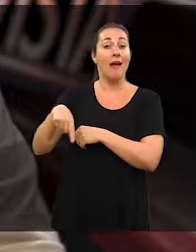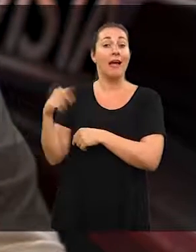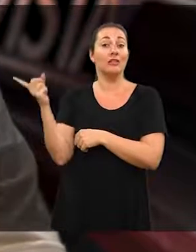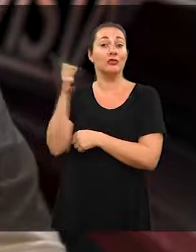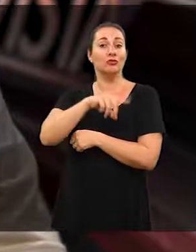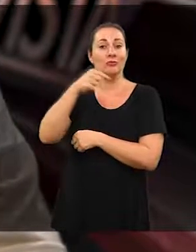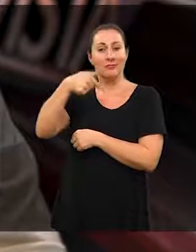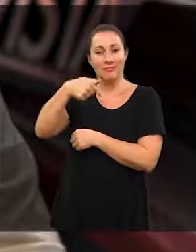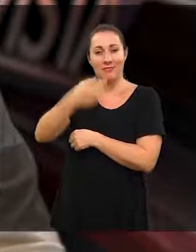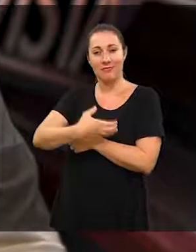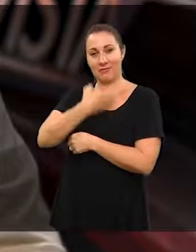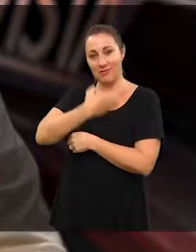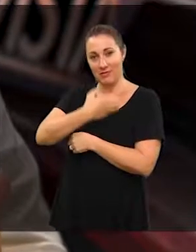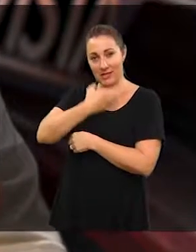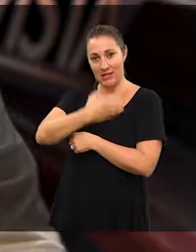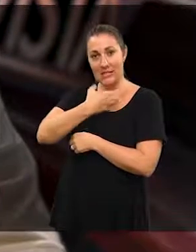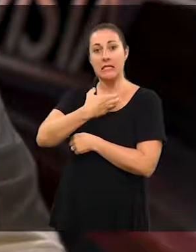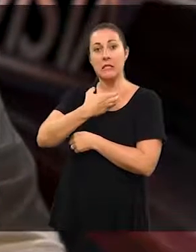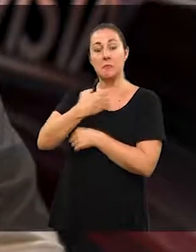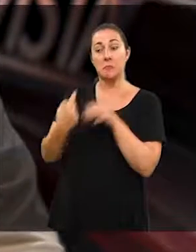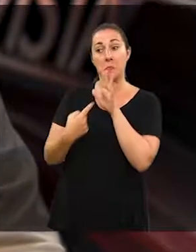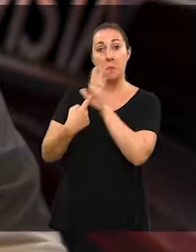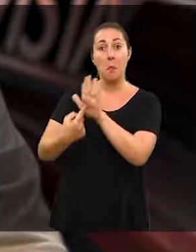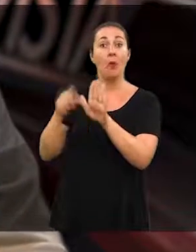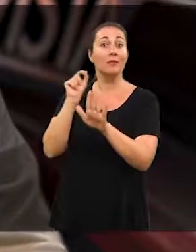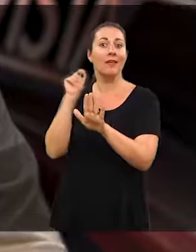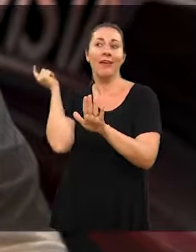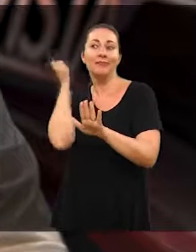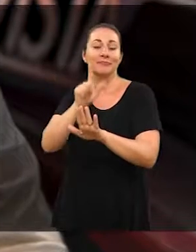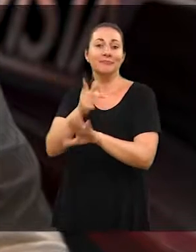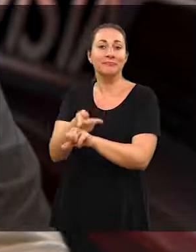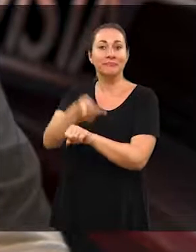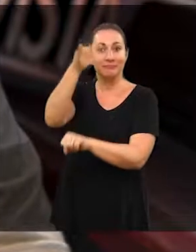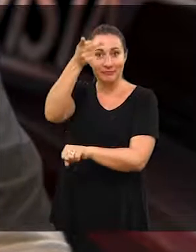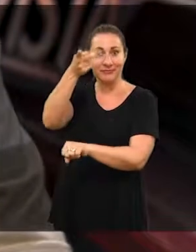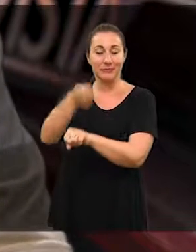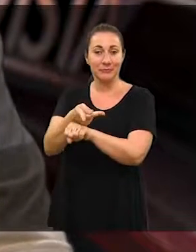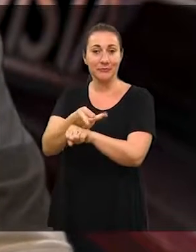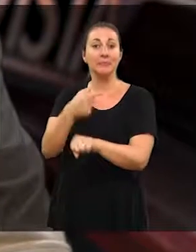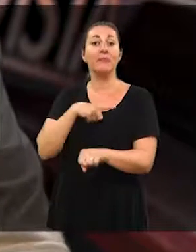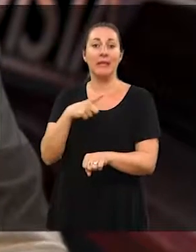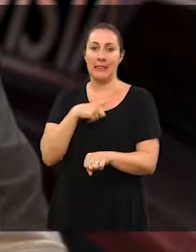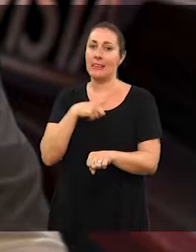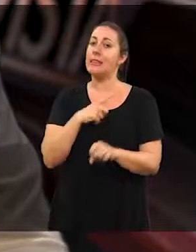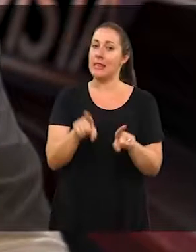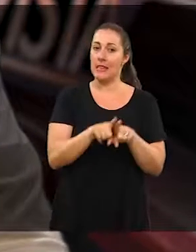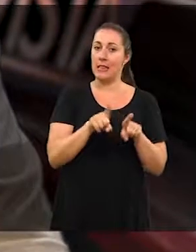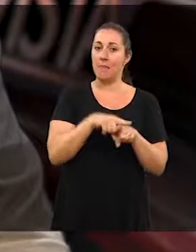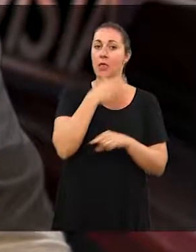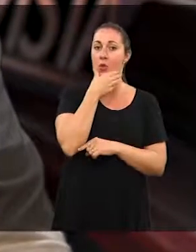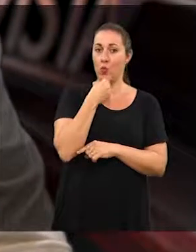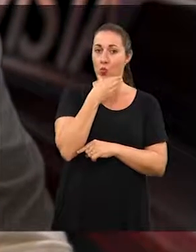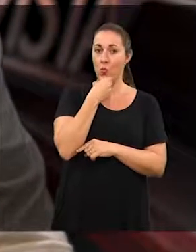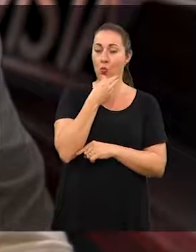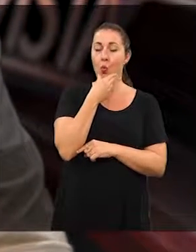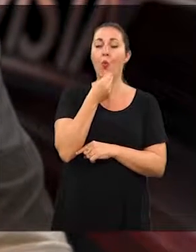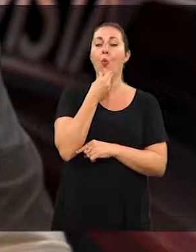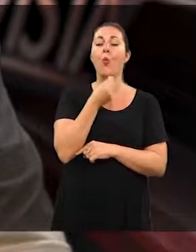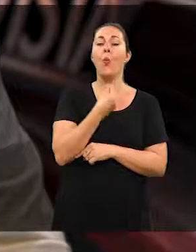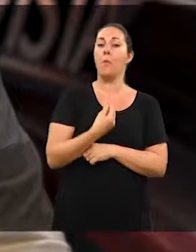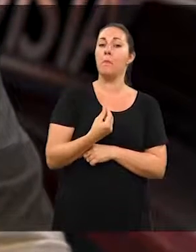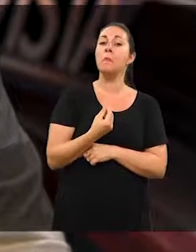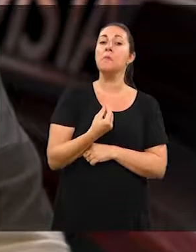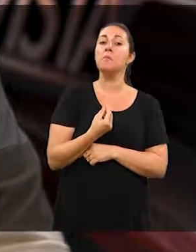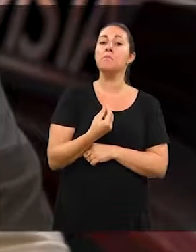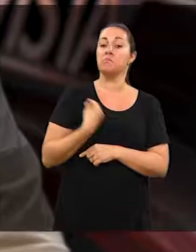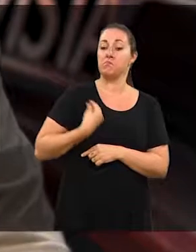de dezembro, vai ser revelado os vencedores, né, no evento lá no Galpão Campeiro, onde a gente conta com a presença aí, que